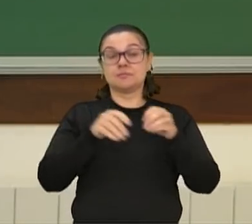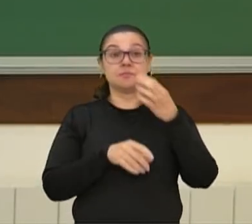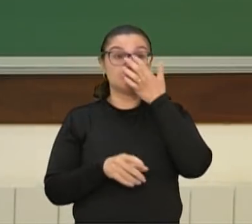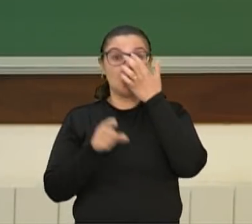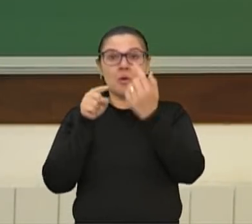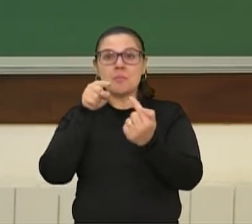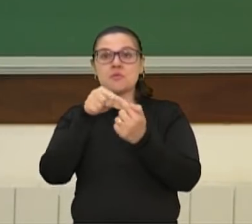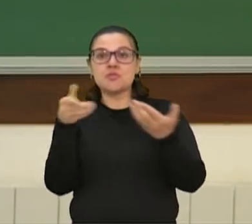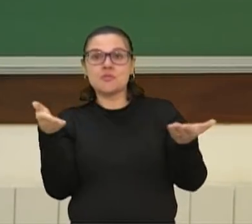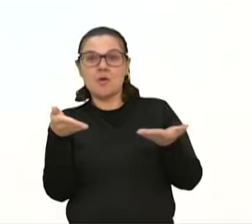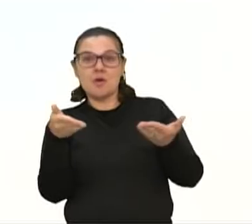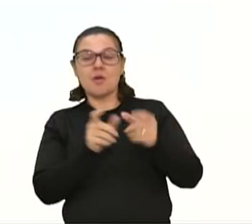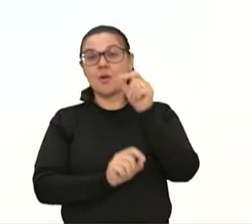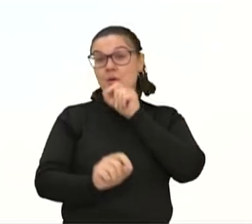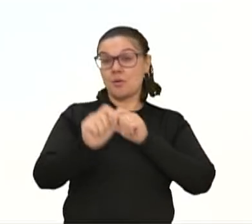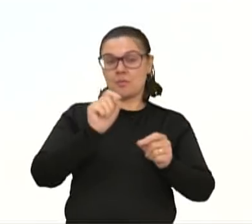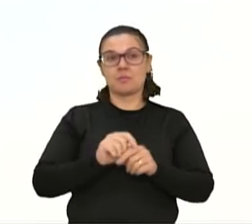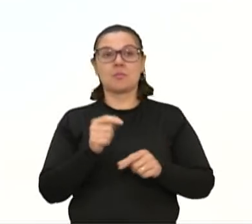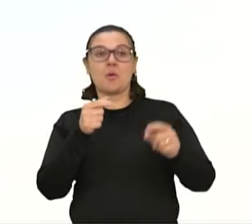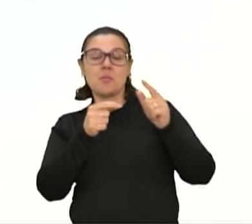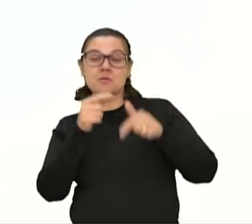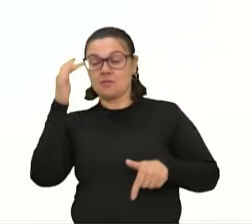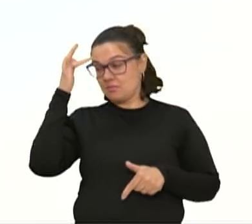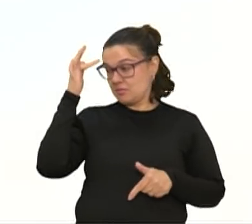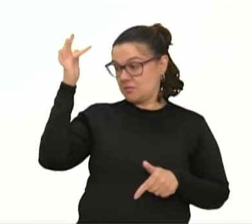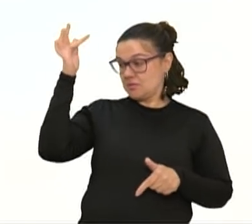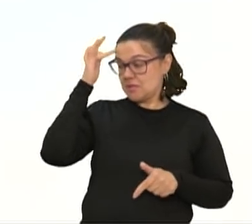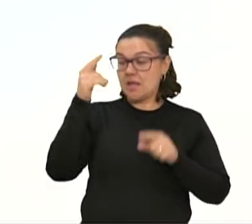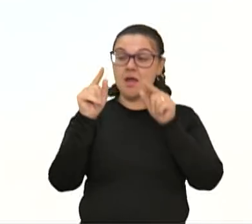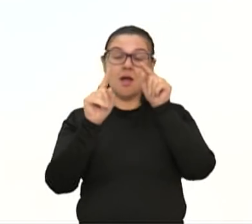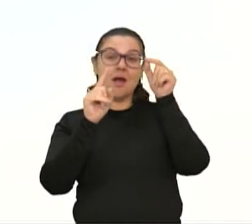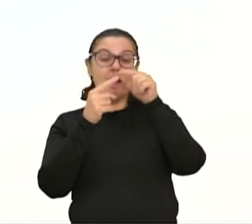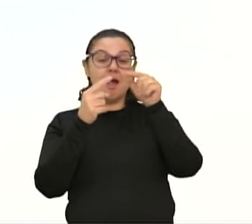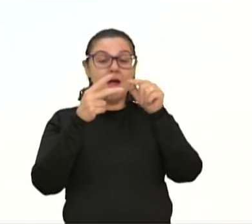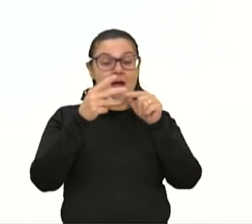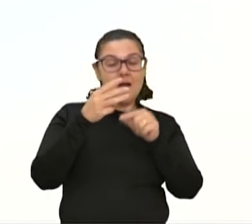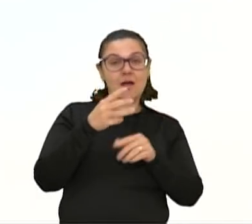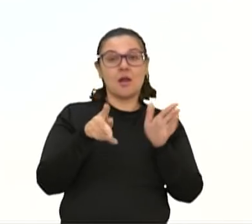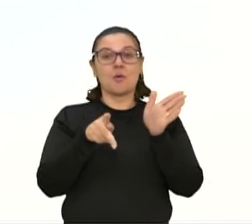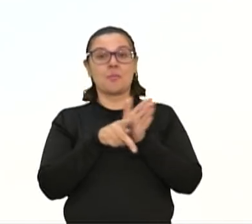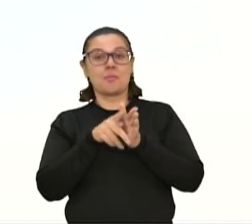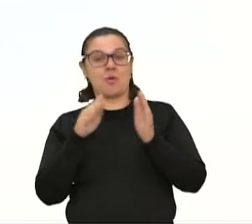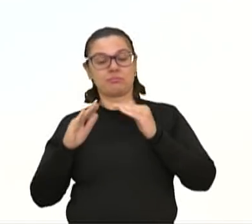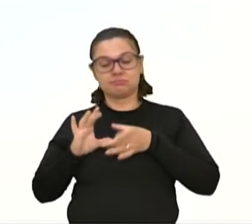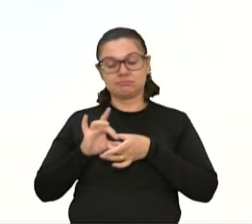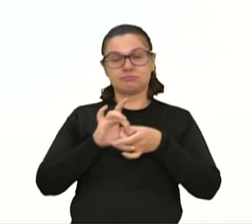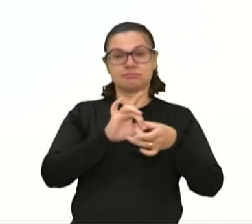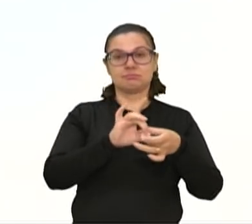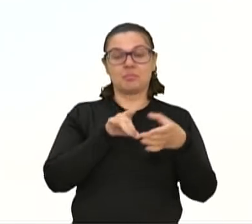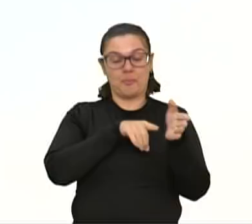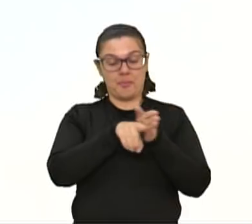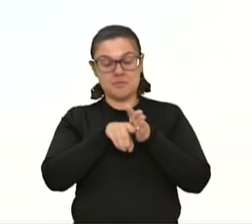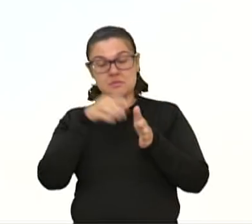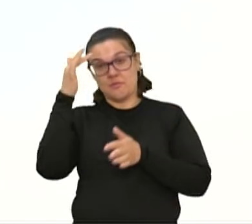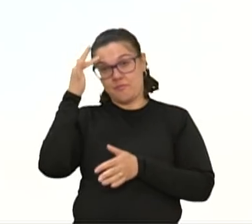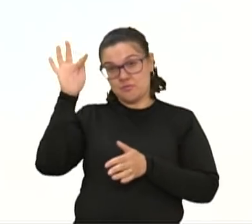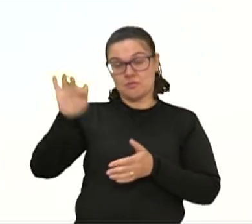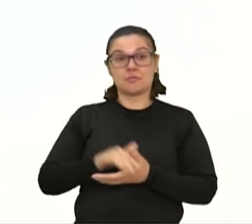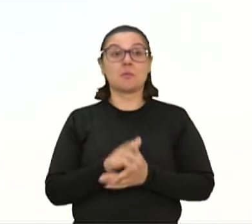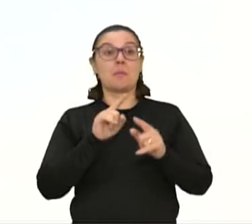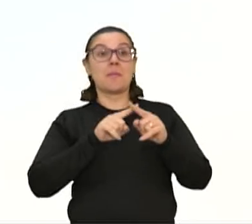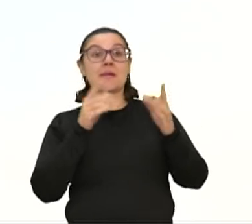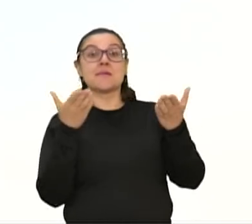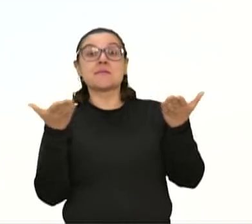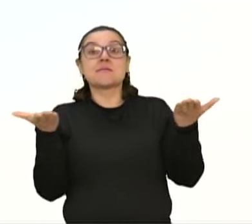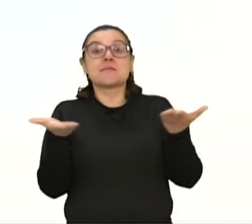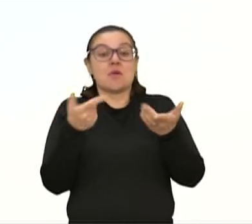O objetivo dessa aula é apresentar as teorias de cada um dos pensadores da escolástica. Mas antes